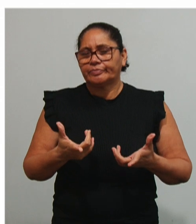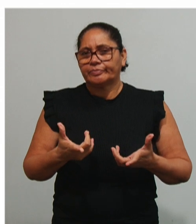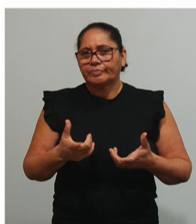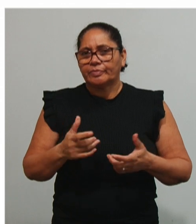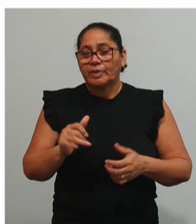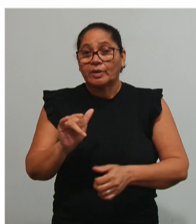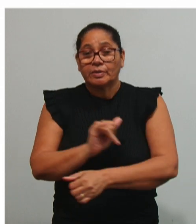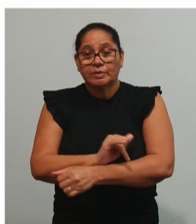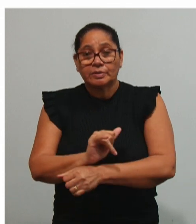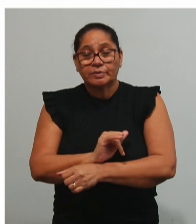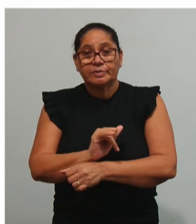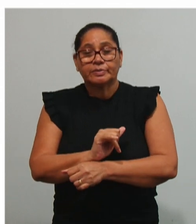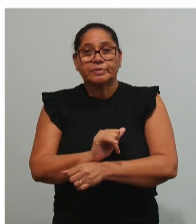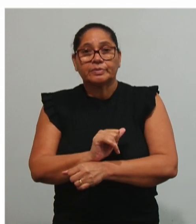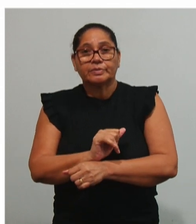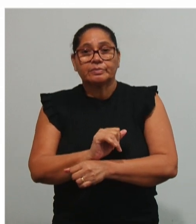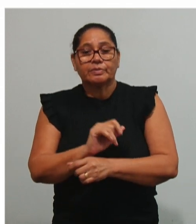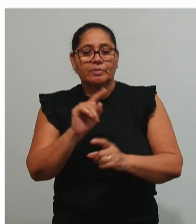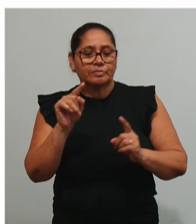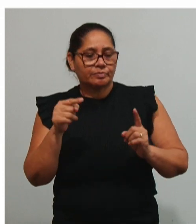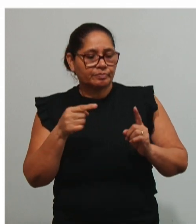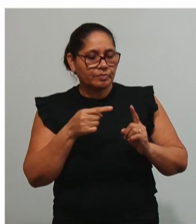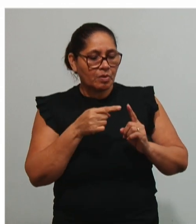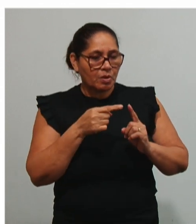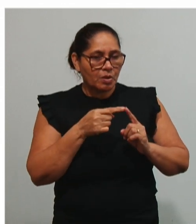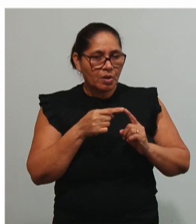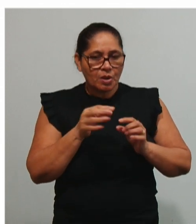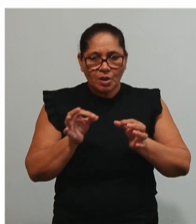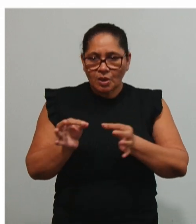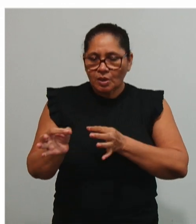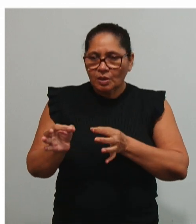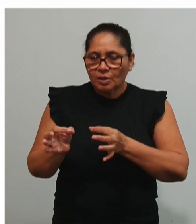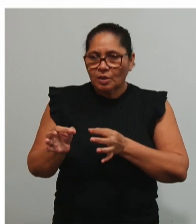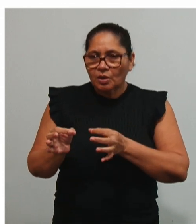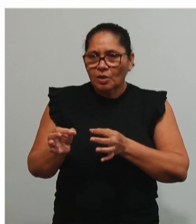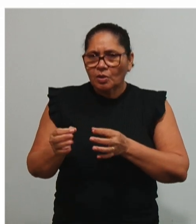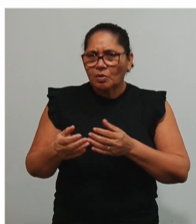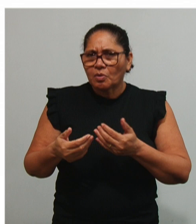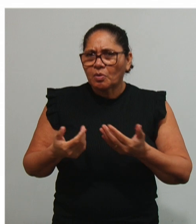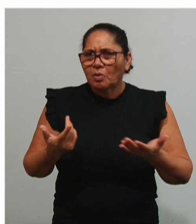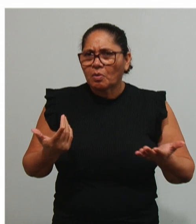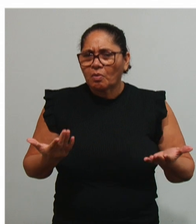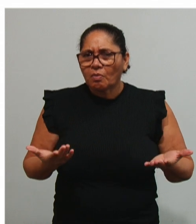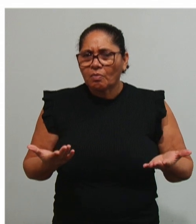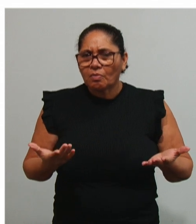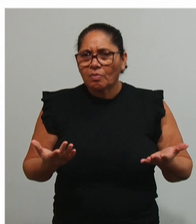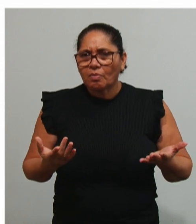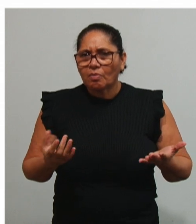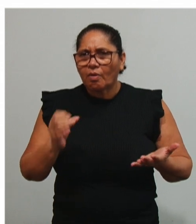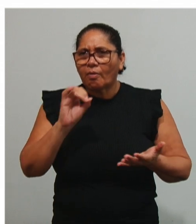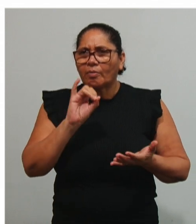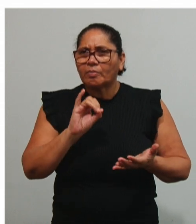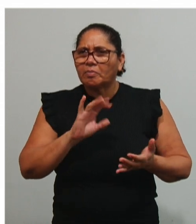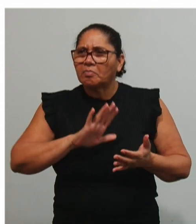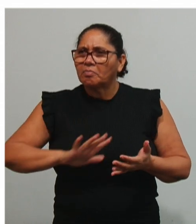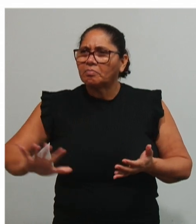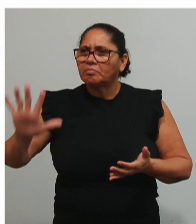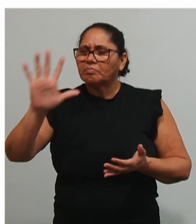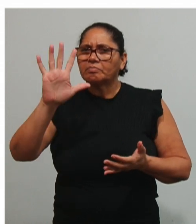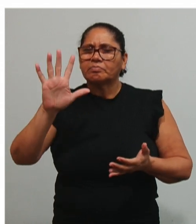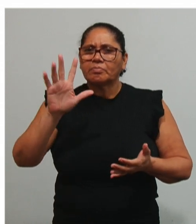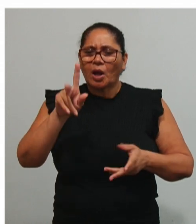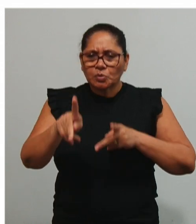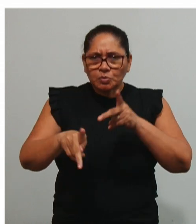enquanto perspectiva, é como essa organização vende, ou qual é a imagem que essa organização passa para o seu